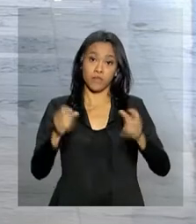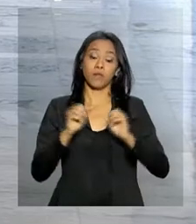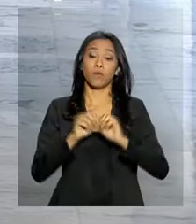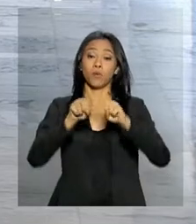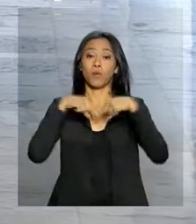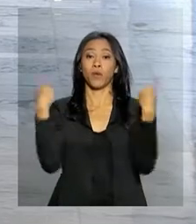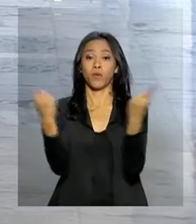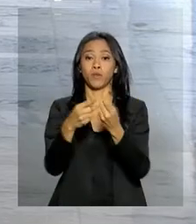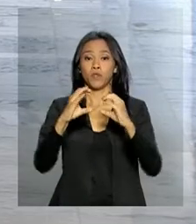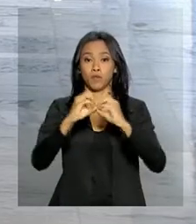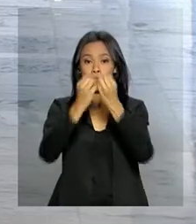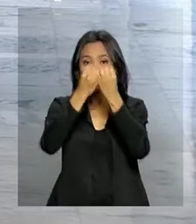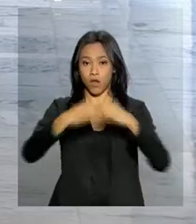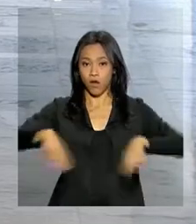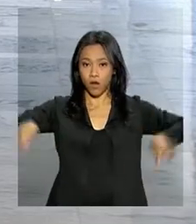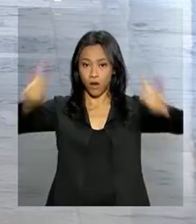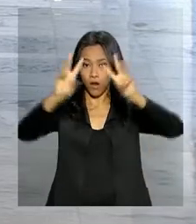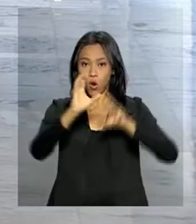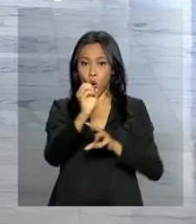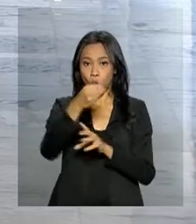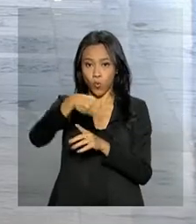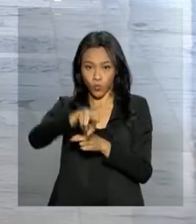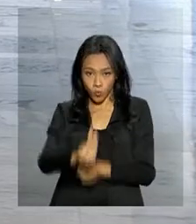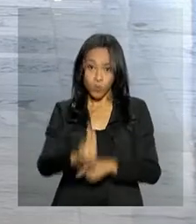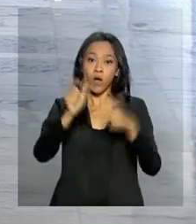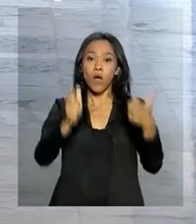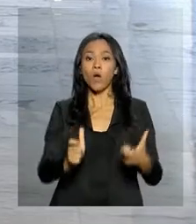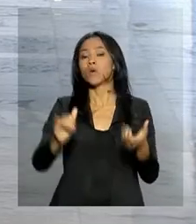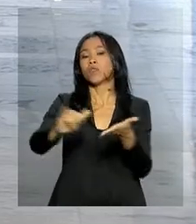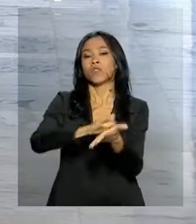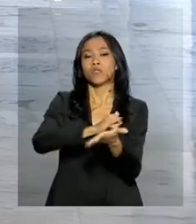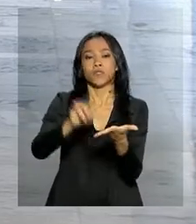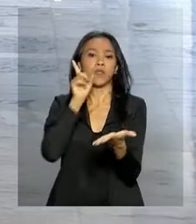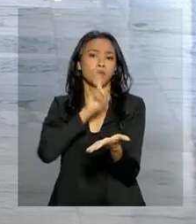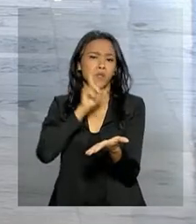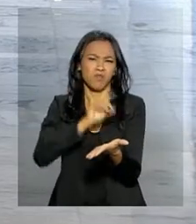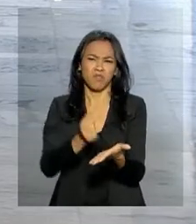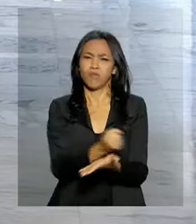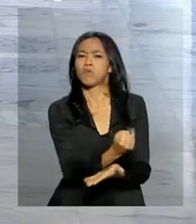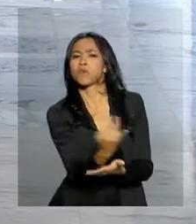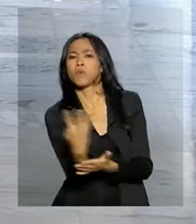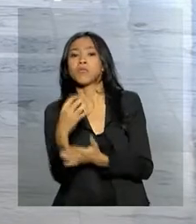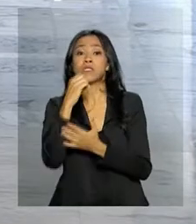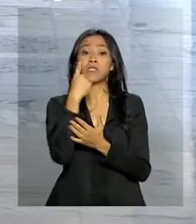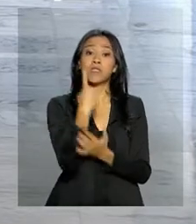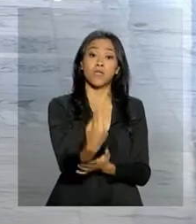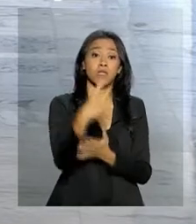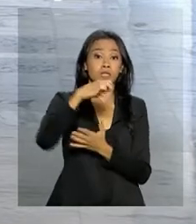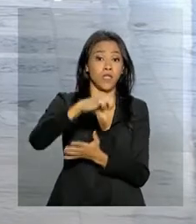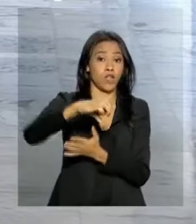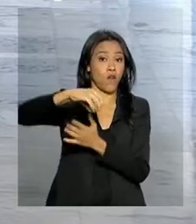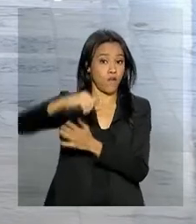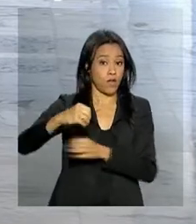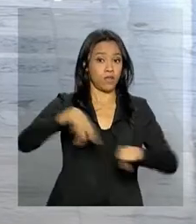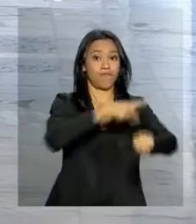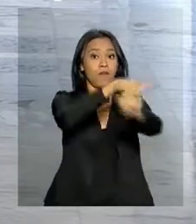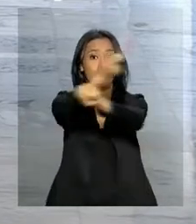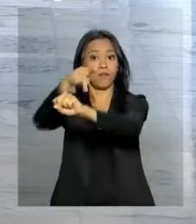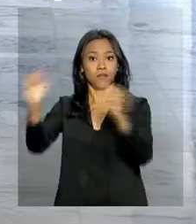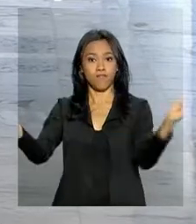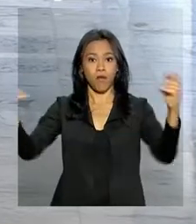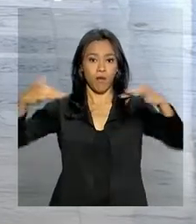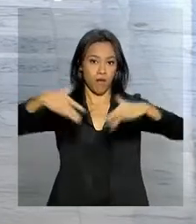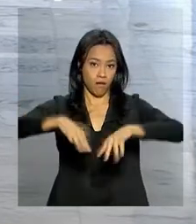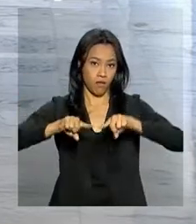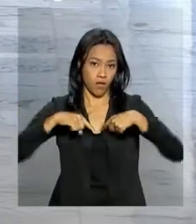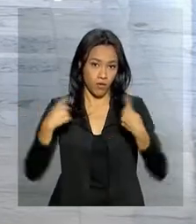york nos estados unidos o encontro reuniu líderes de mais de 190 países e seguindo a tradição de